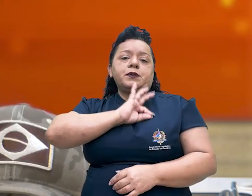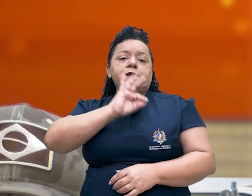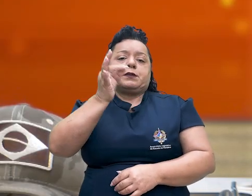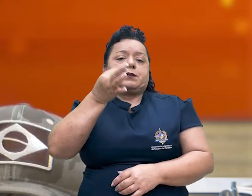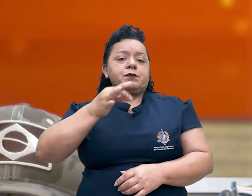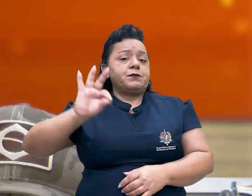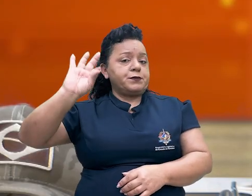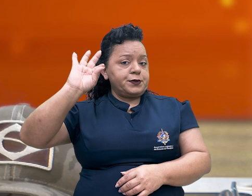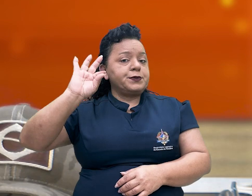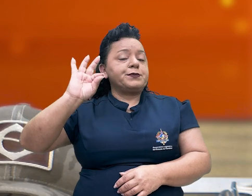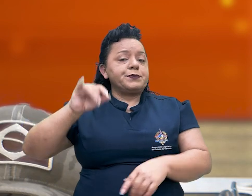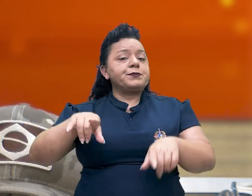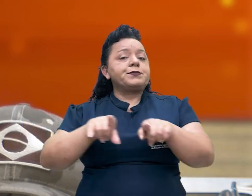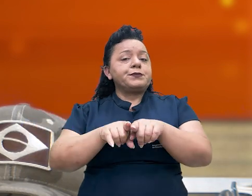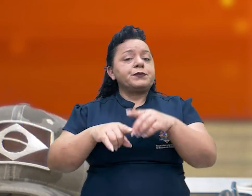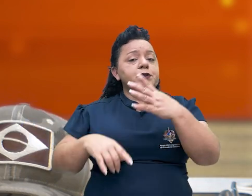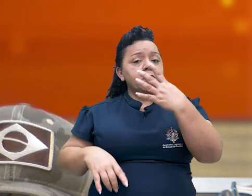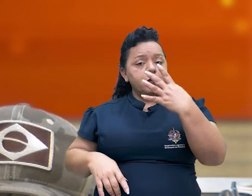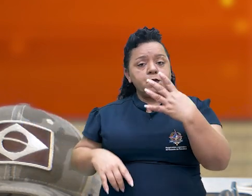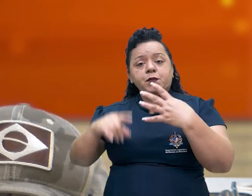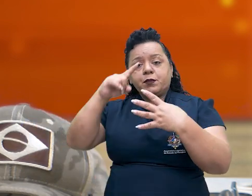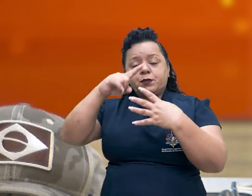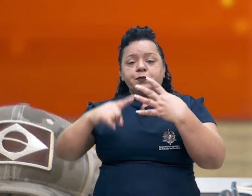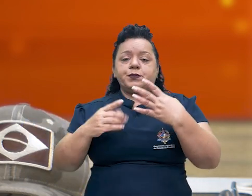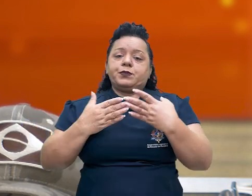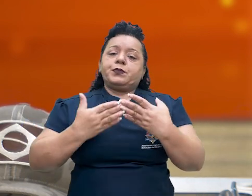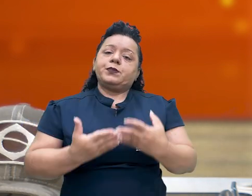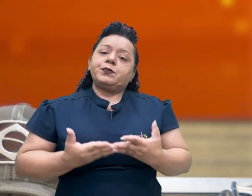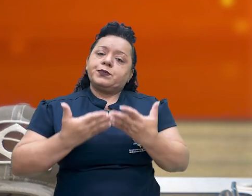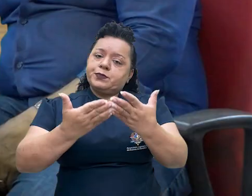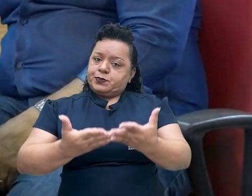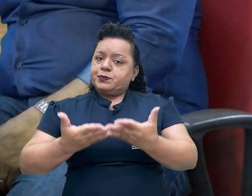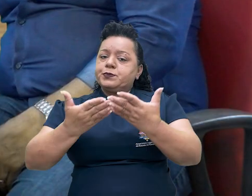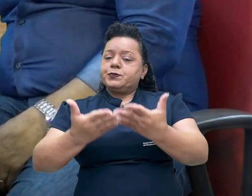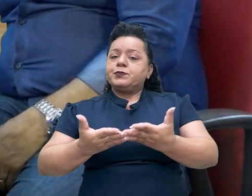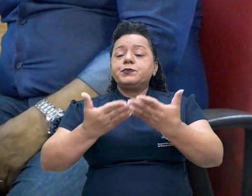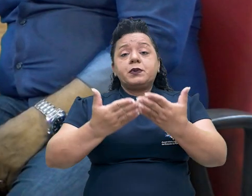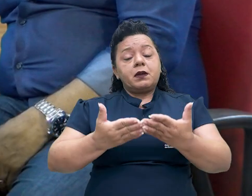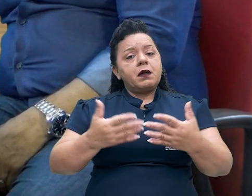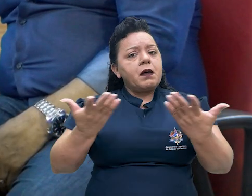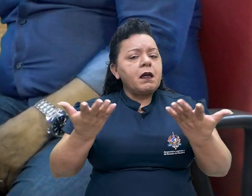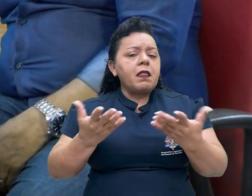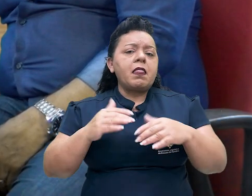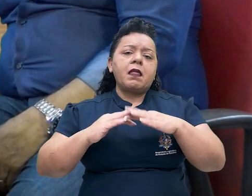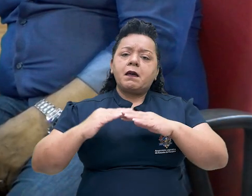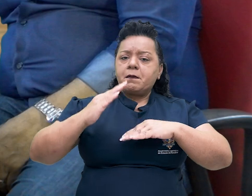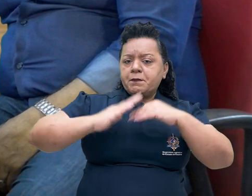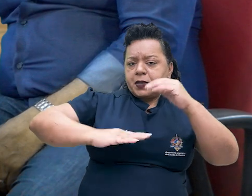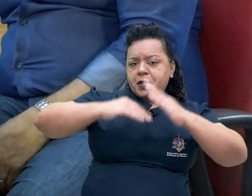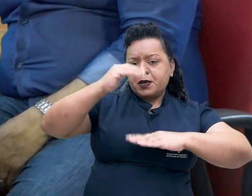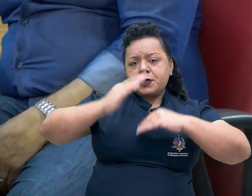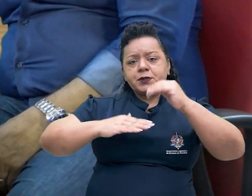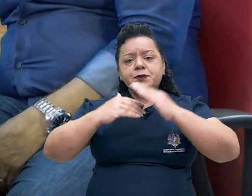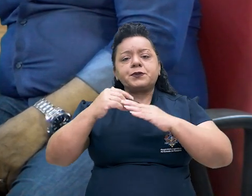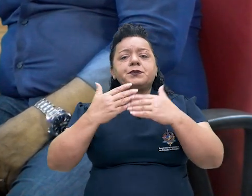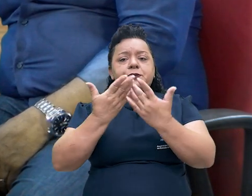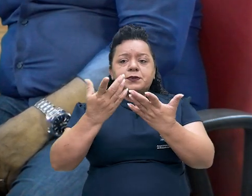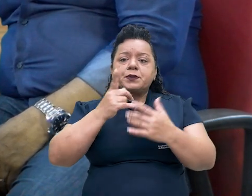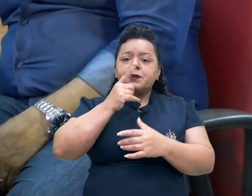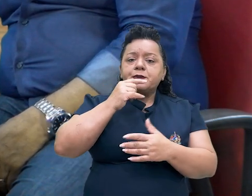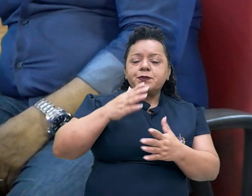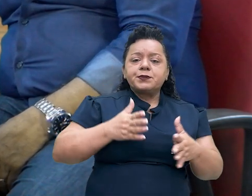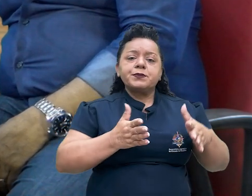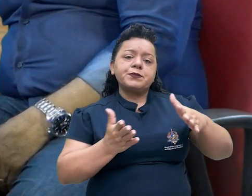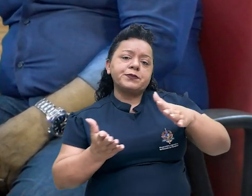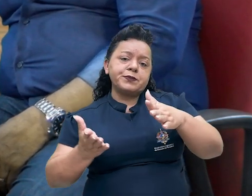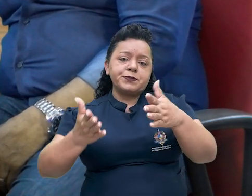Federal que nós estamos na embarcação paraa gente ter mais ainda né são quatro voadeiras a voadeira ela ela ela é prática para navegar